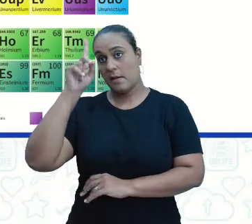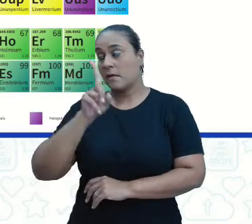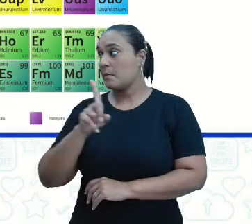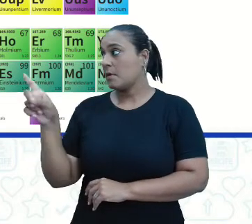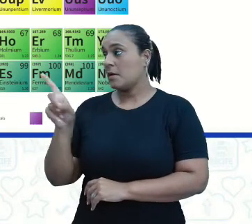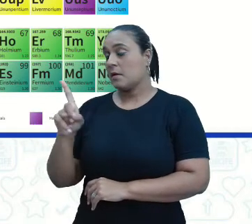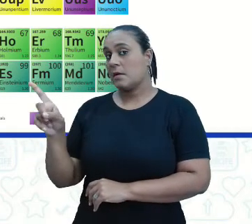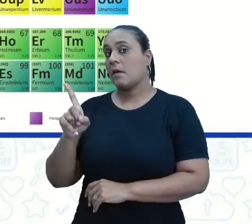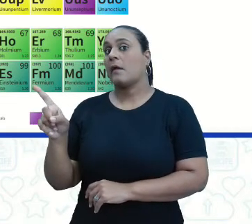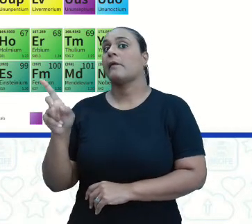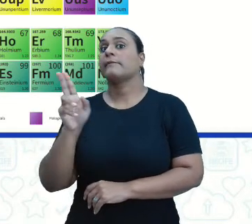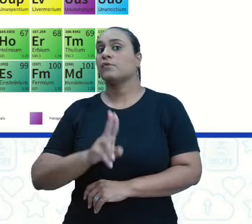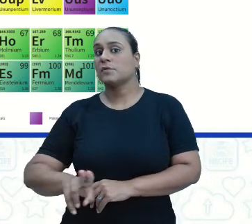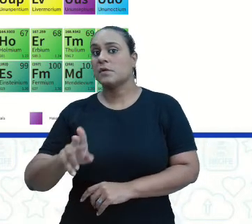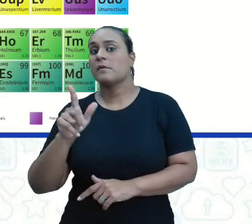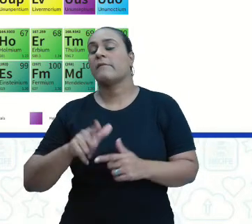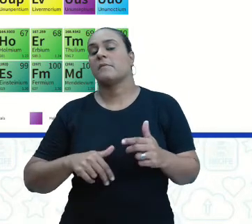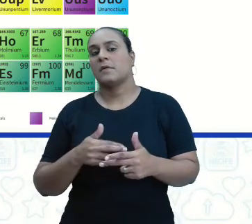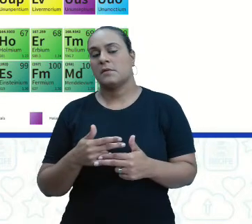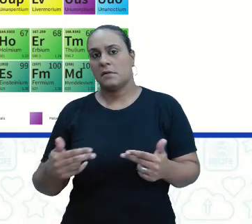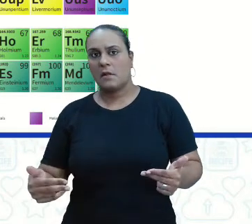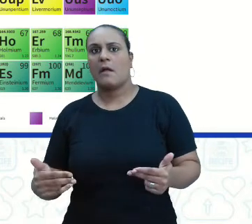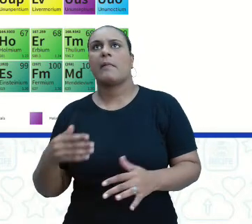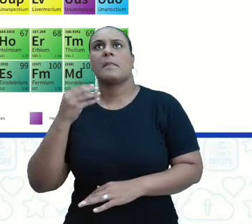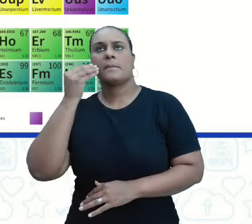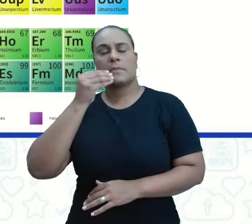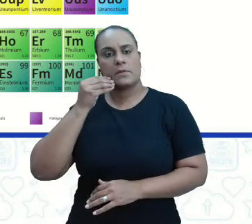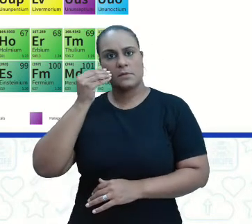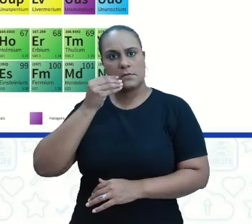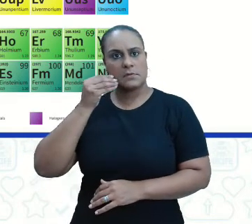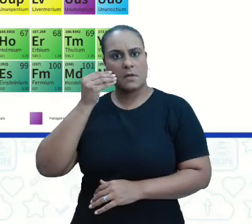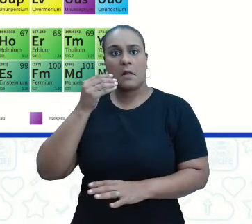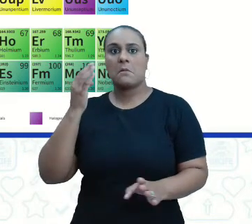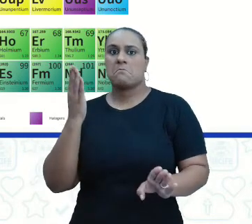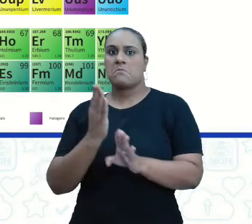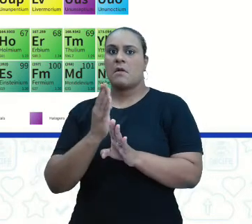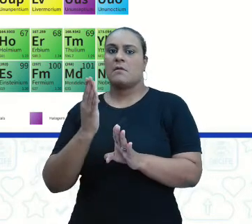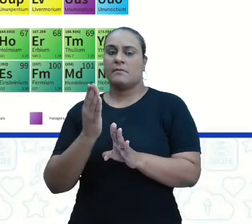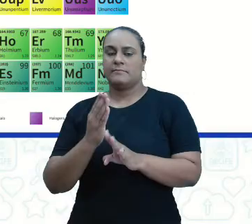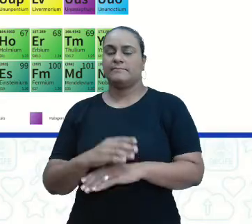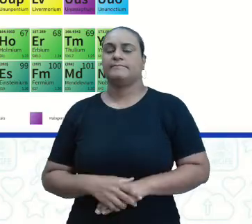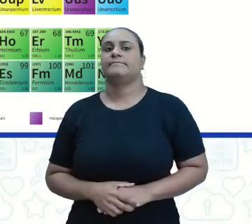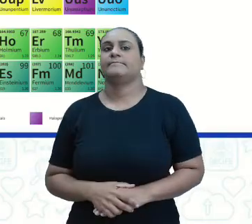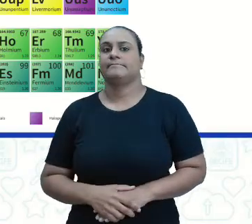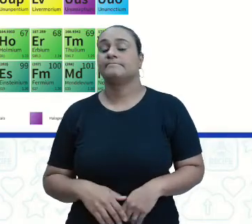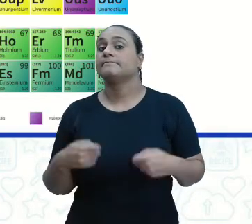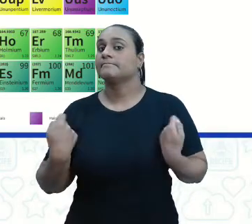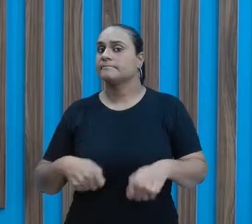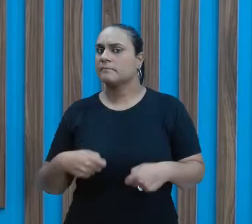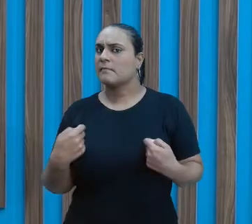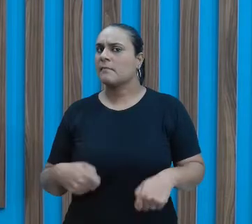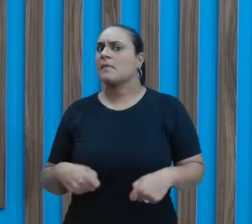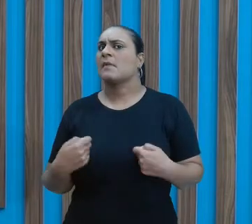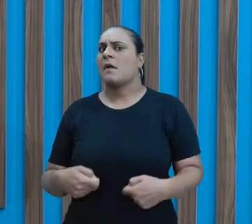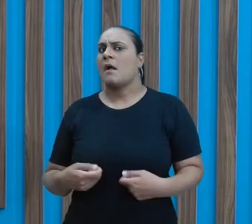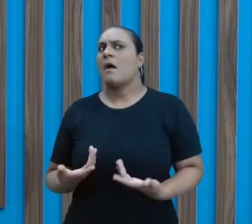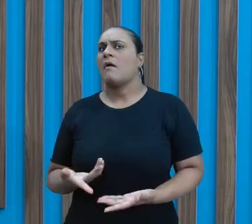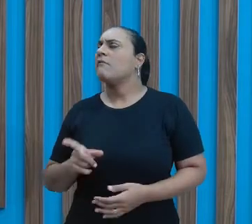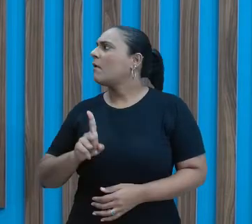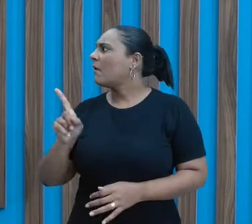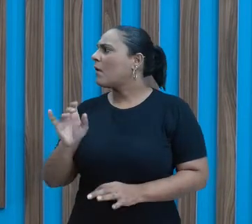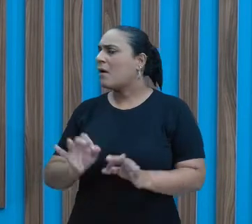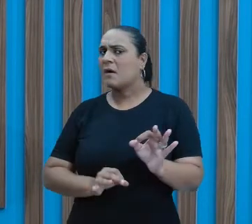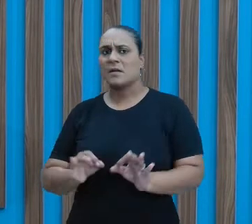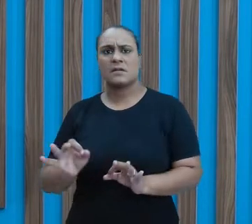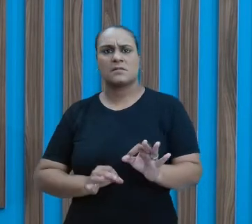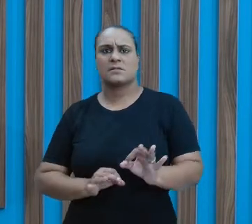manipulando materiais para os seus experimentos, para as suas descobertas. Então, eles precisavam de algo que estivesse visível. Eles